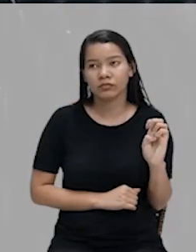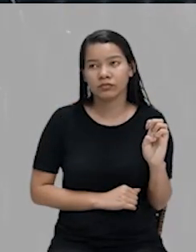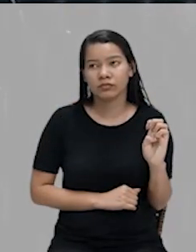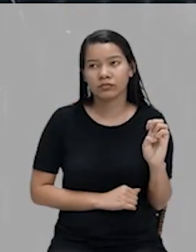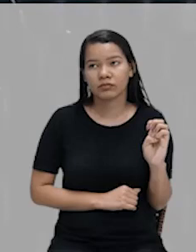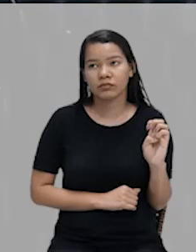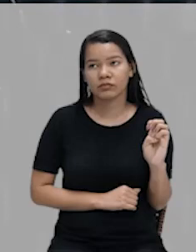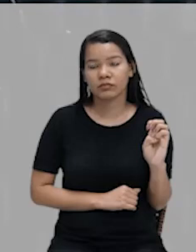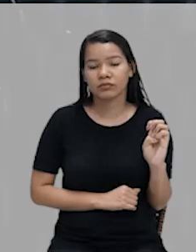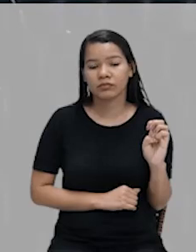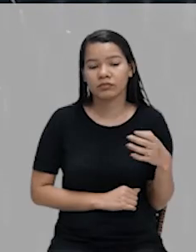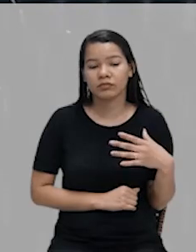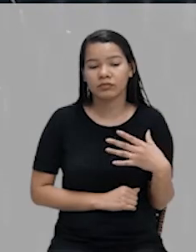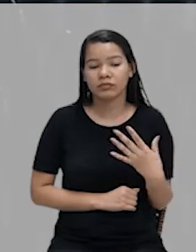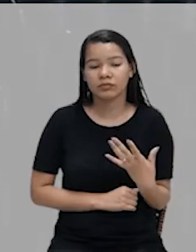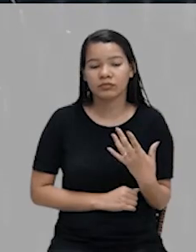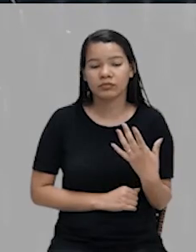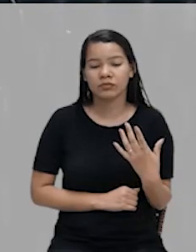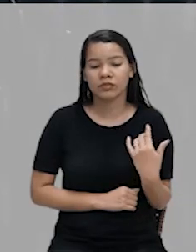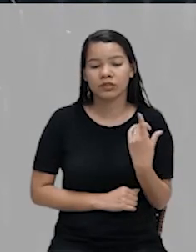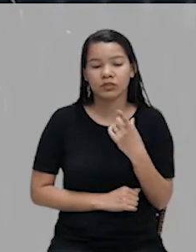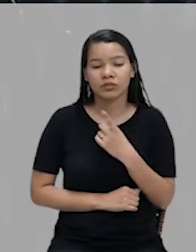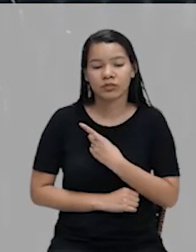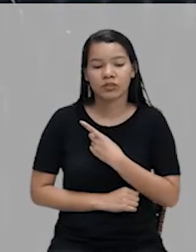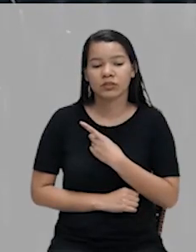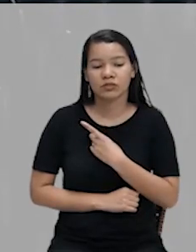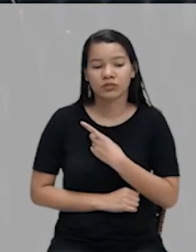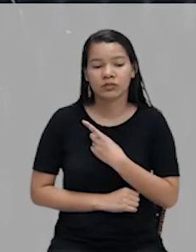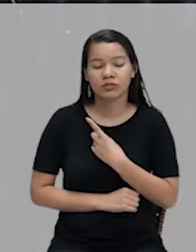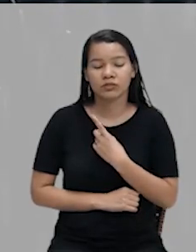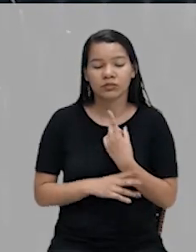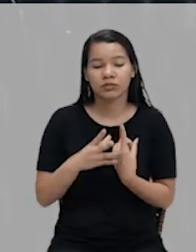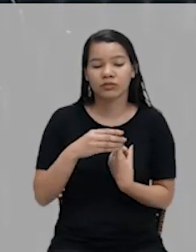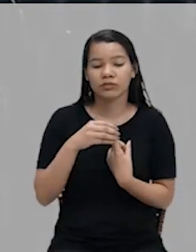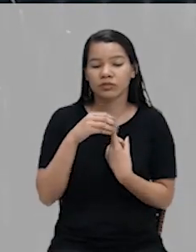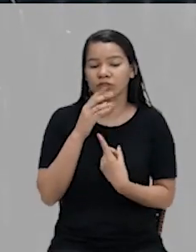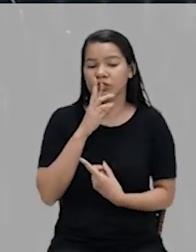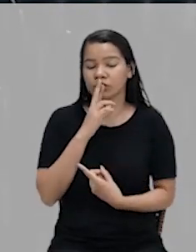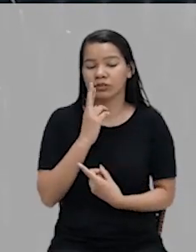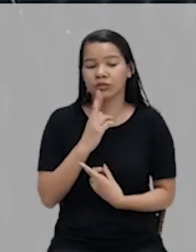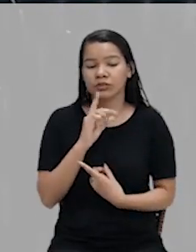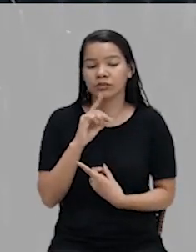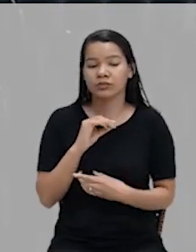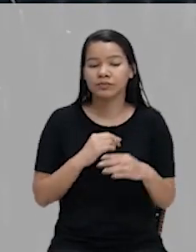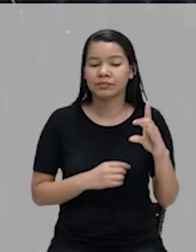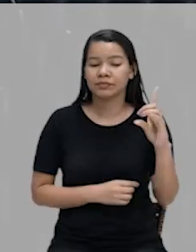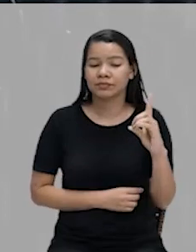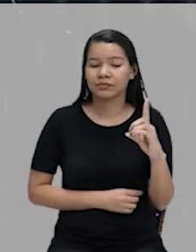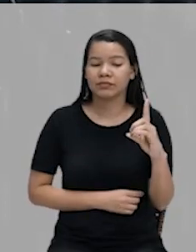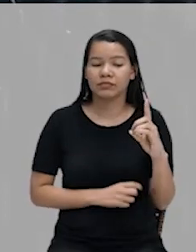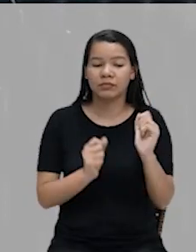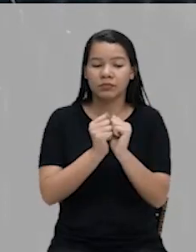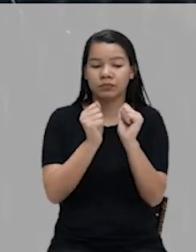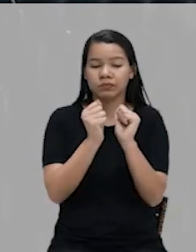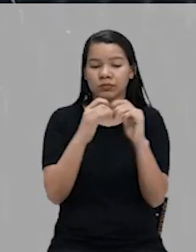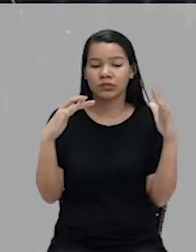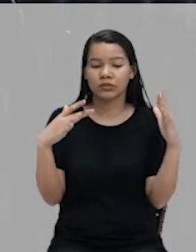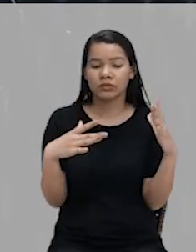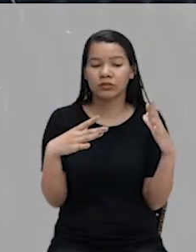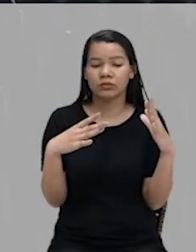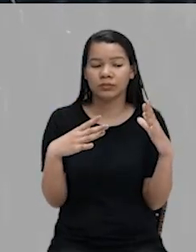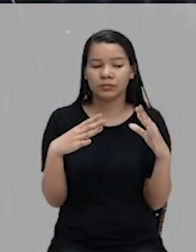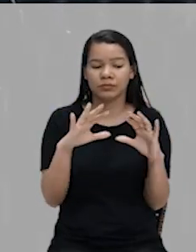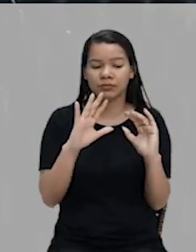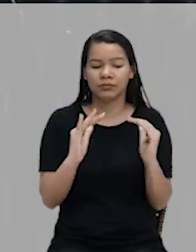transformação química. Então, a nossa resposta vai ser a letra D, a explosão de uma panela de pressão,